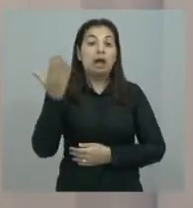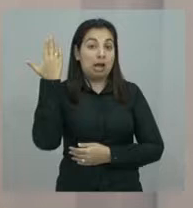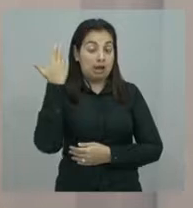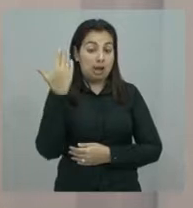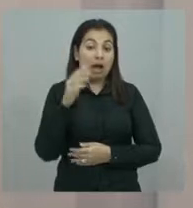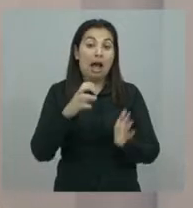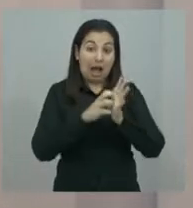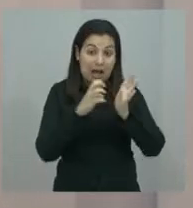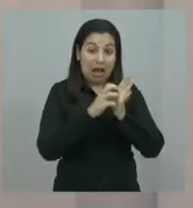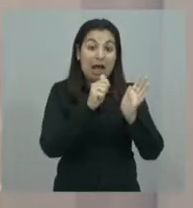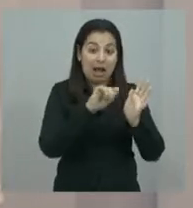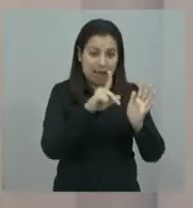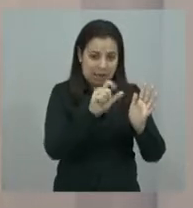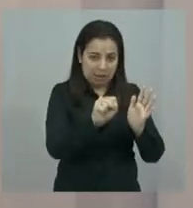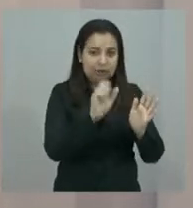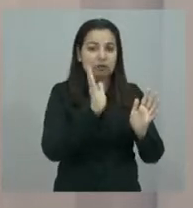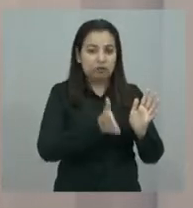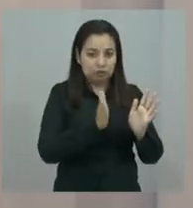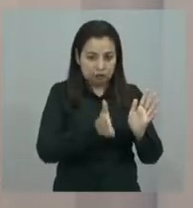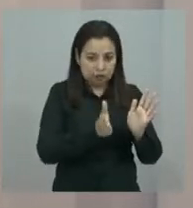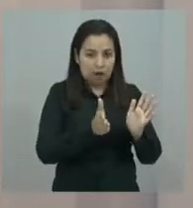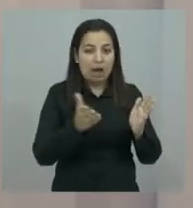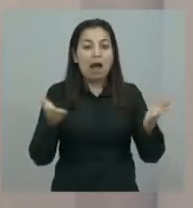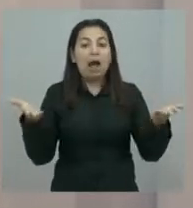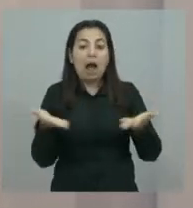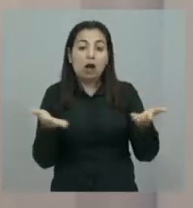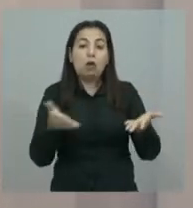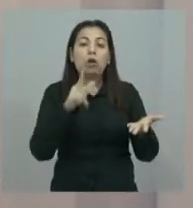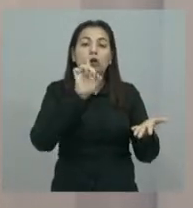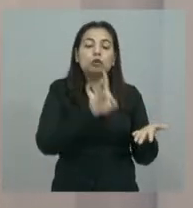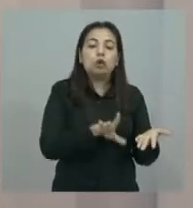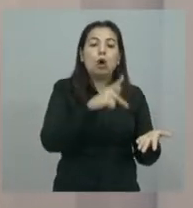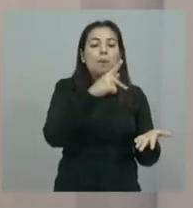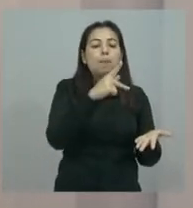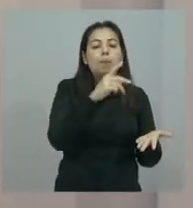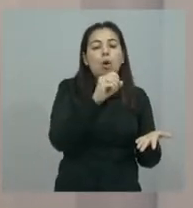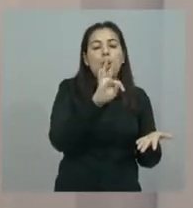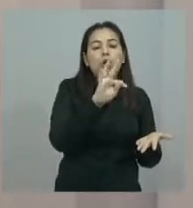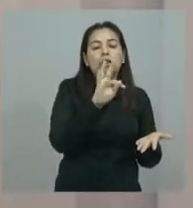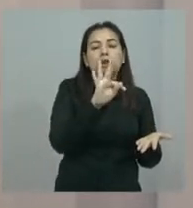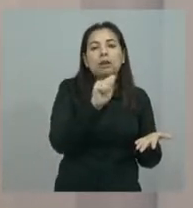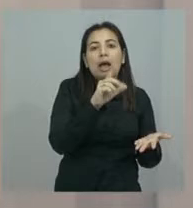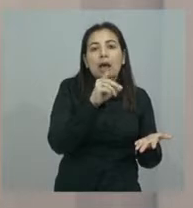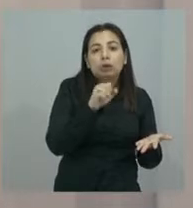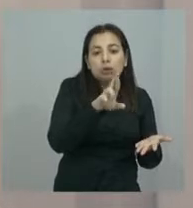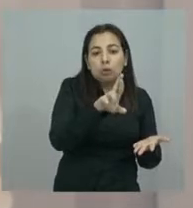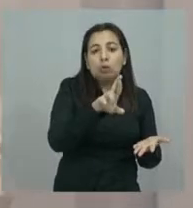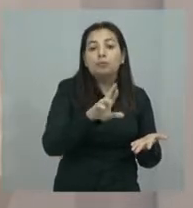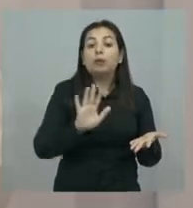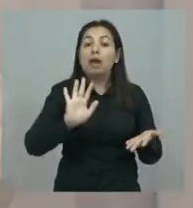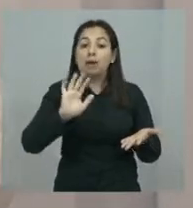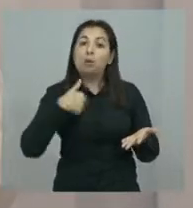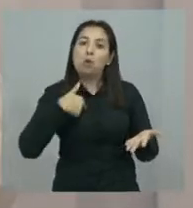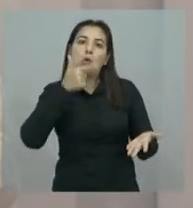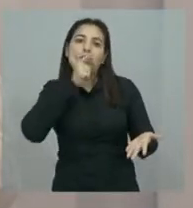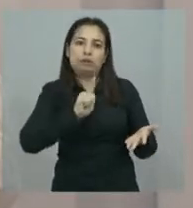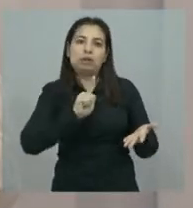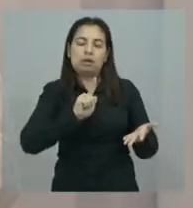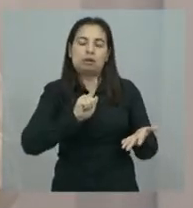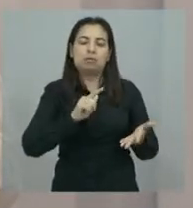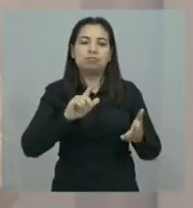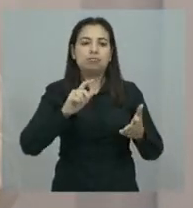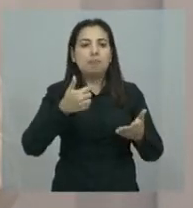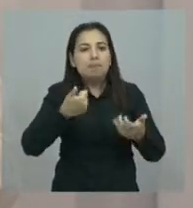doença AIDS, atualmente eu estou só portador porque consegui me recuperar. Mas eu, como a grande maioria das